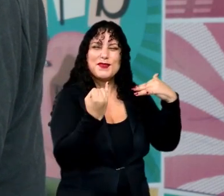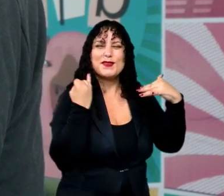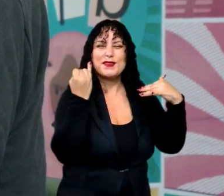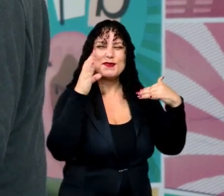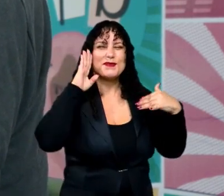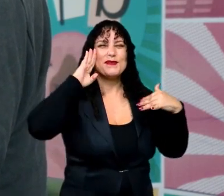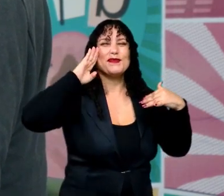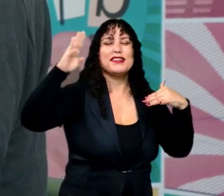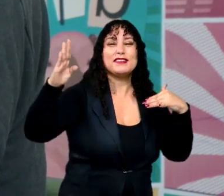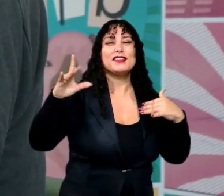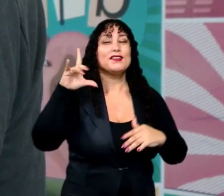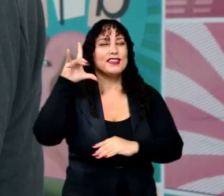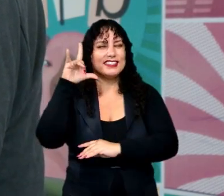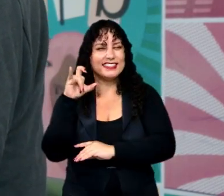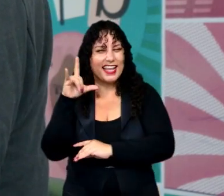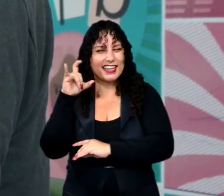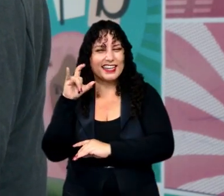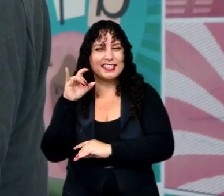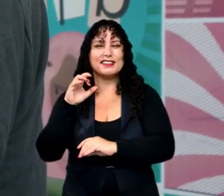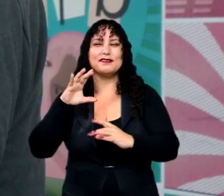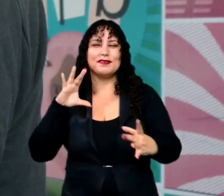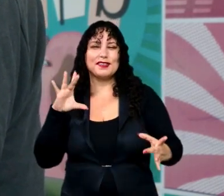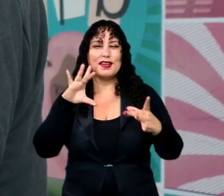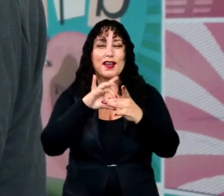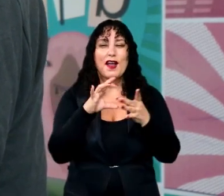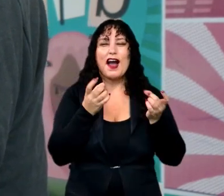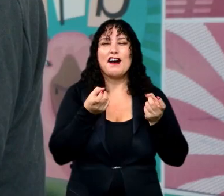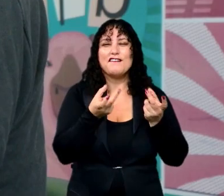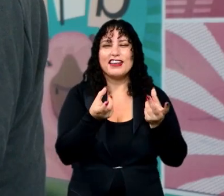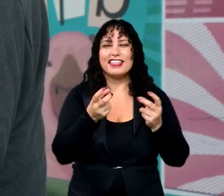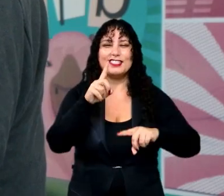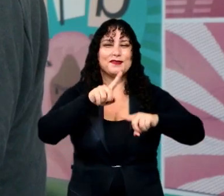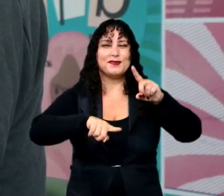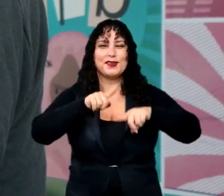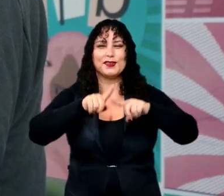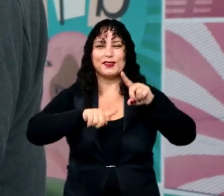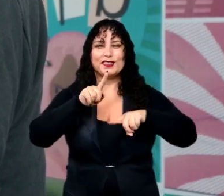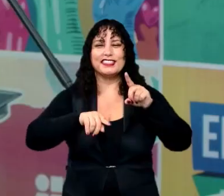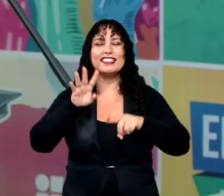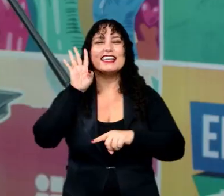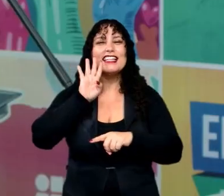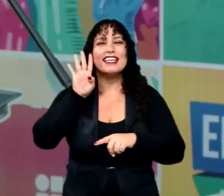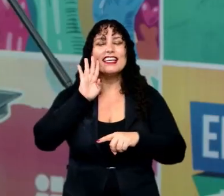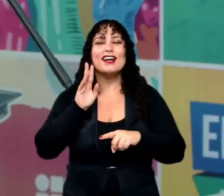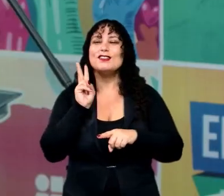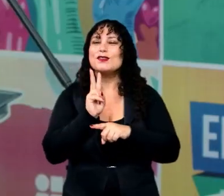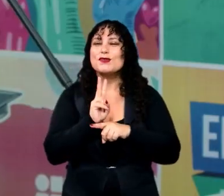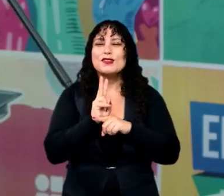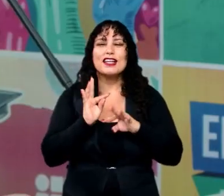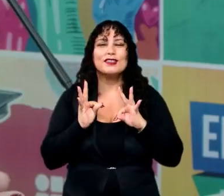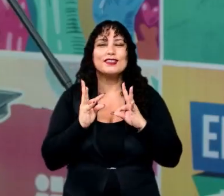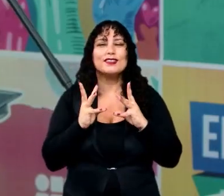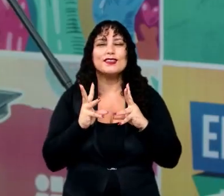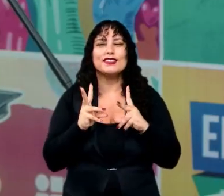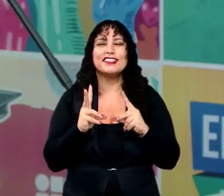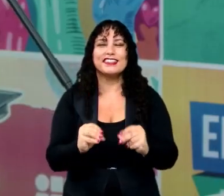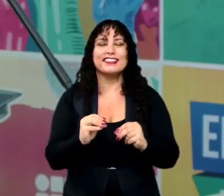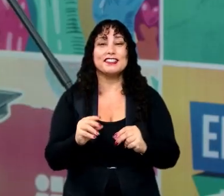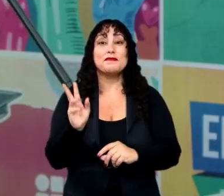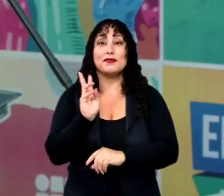principalmente no Instagram que você já pode associar com a venda de produtos que legal esse cuidado todo né e professor